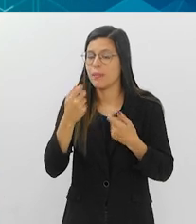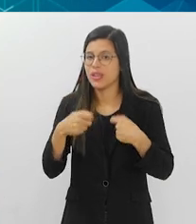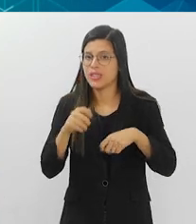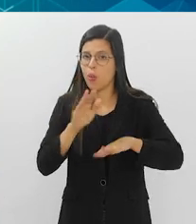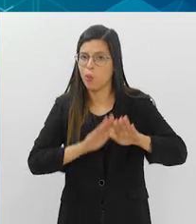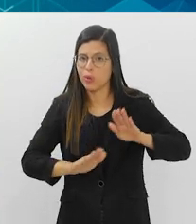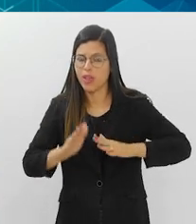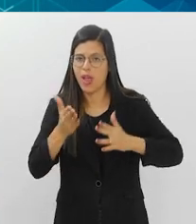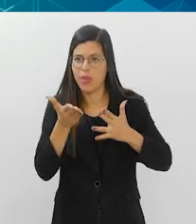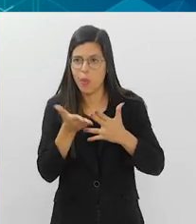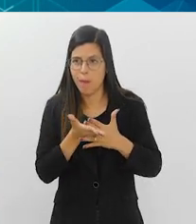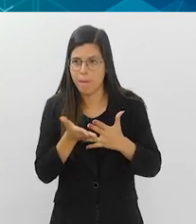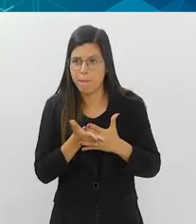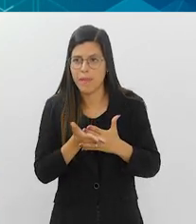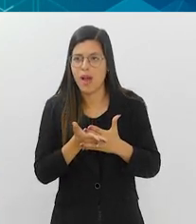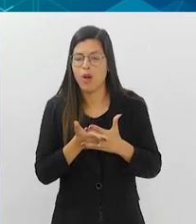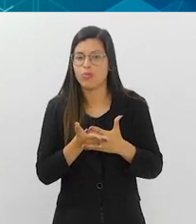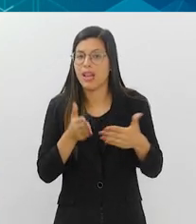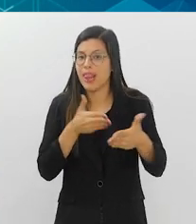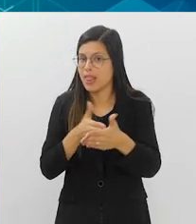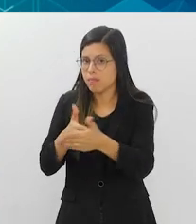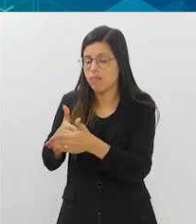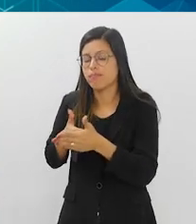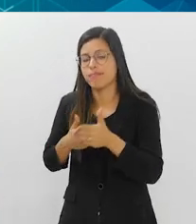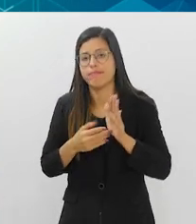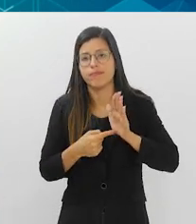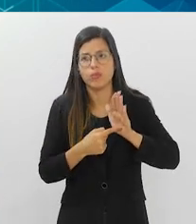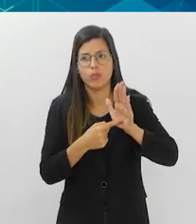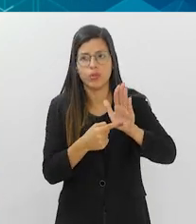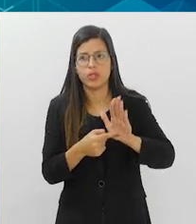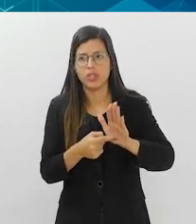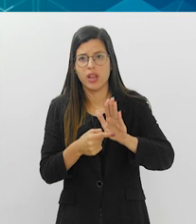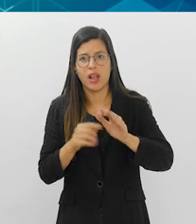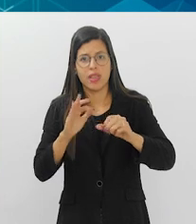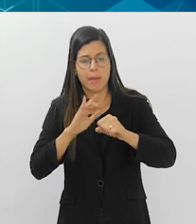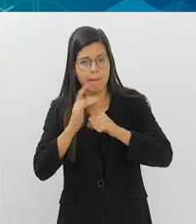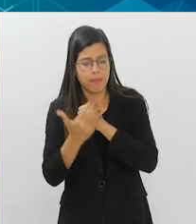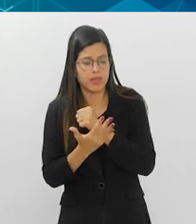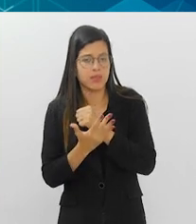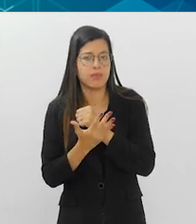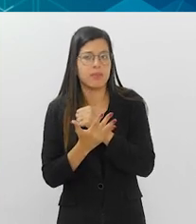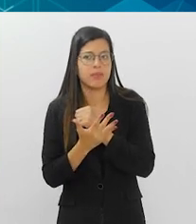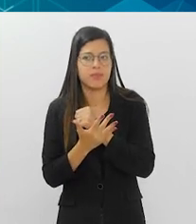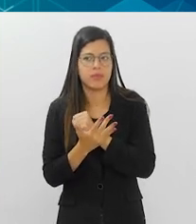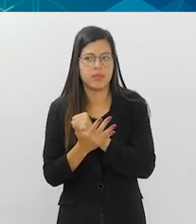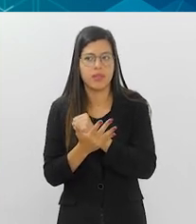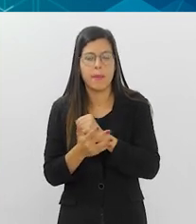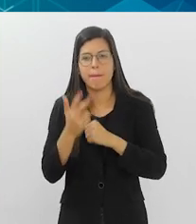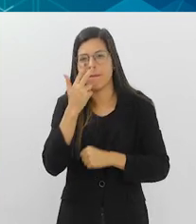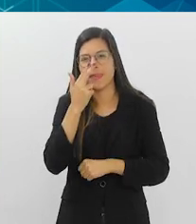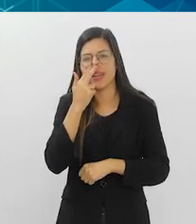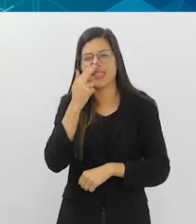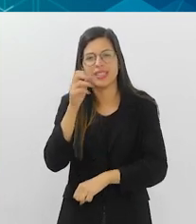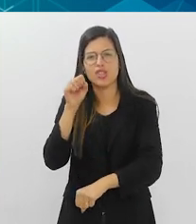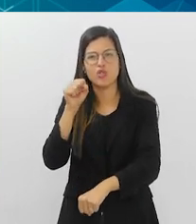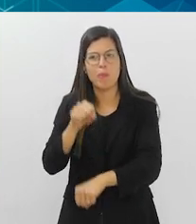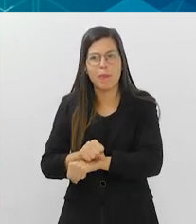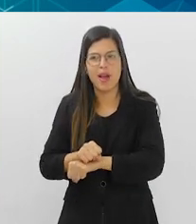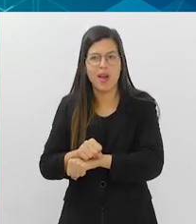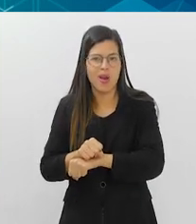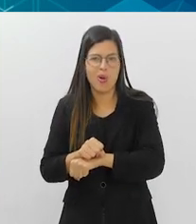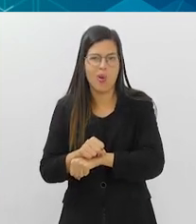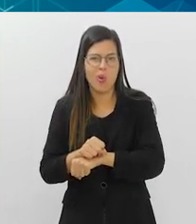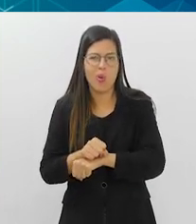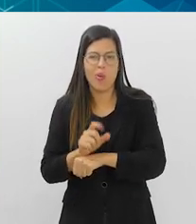de saber desligar, de saber criar esses próprios limites. E como o Zão bem mencionou, na pandemia, a gente deixou de ter